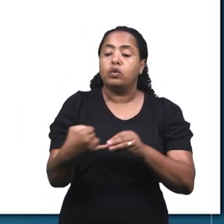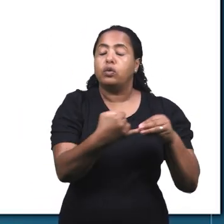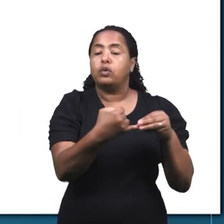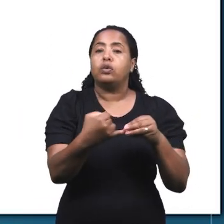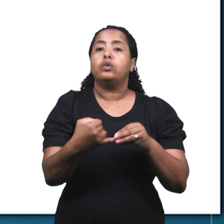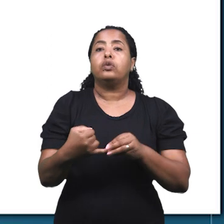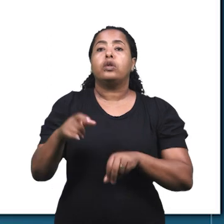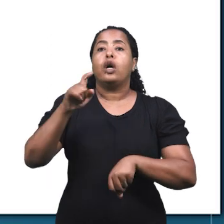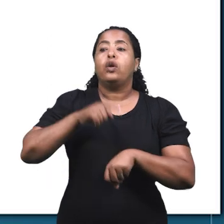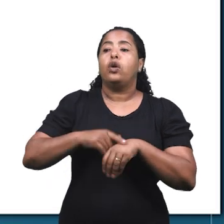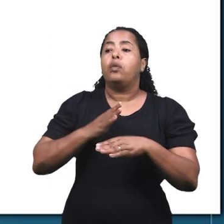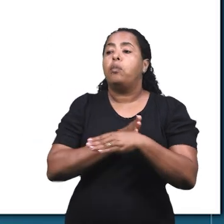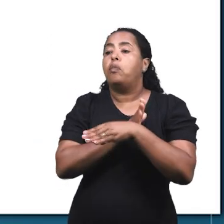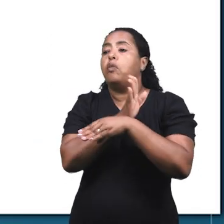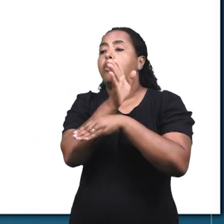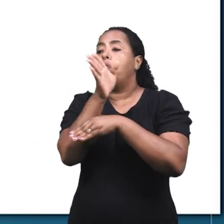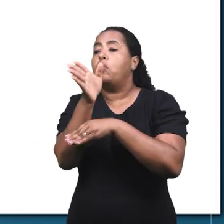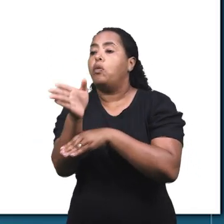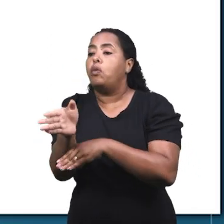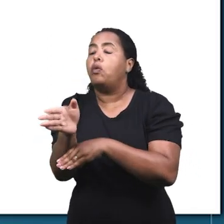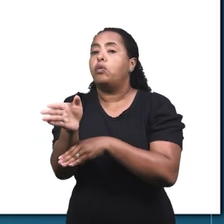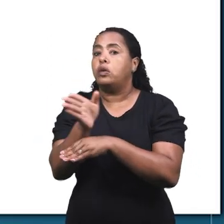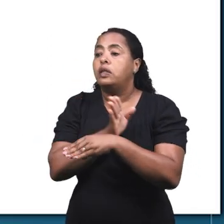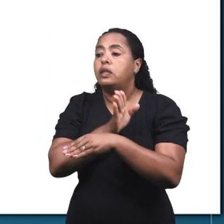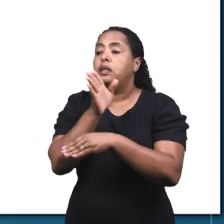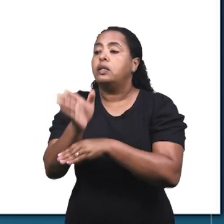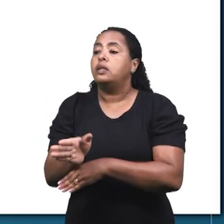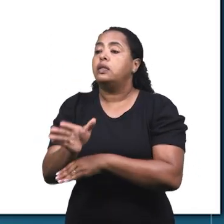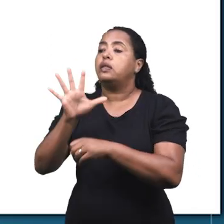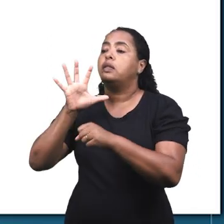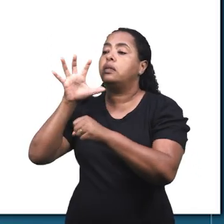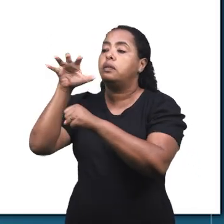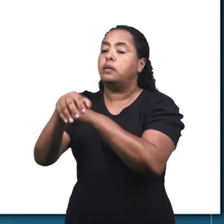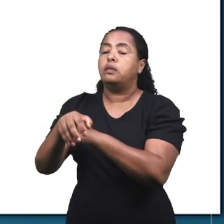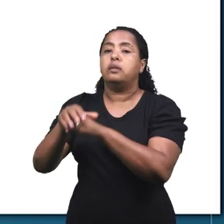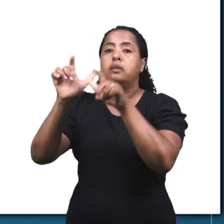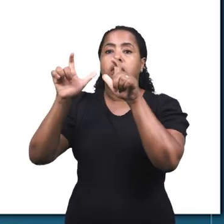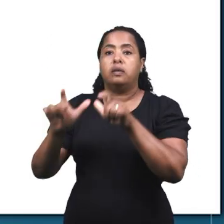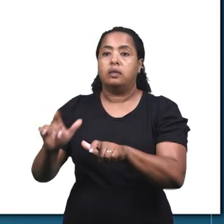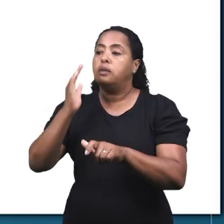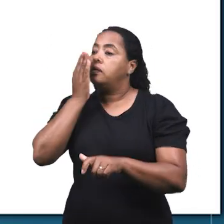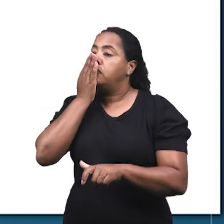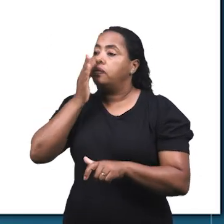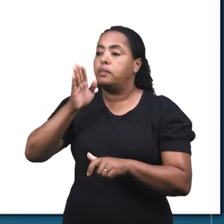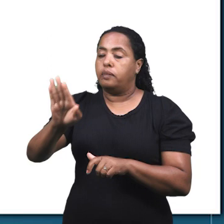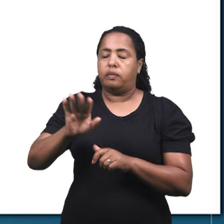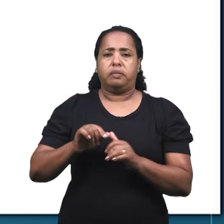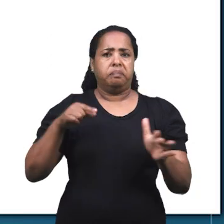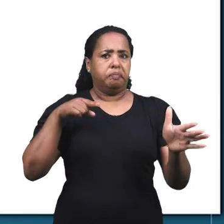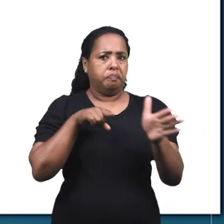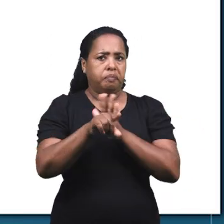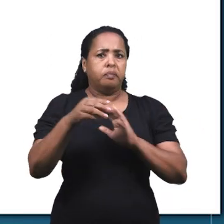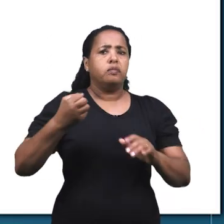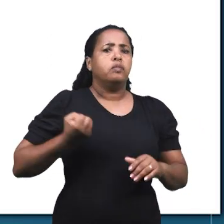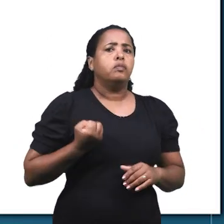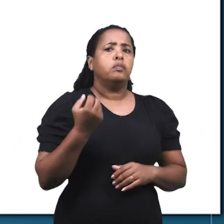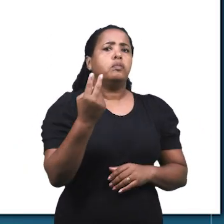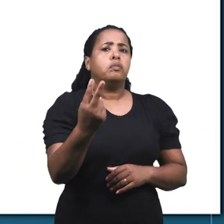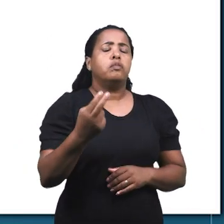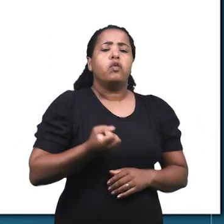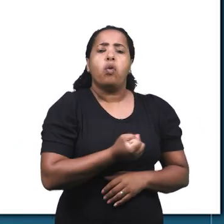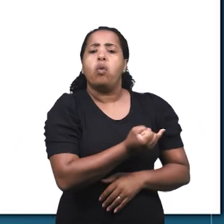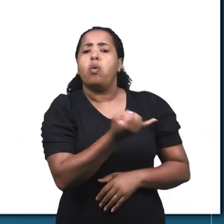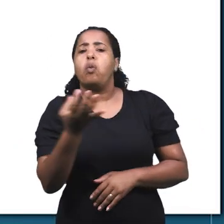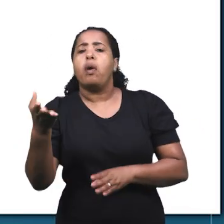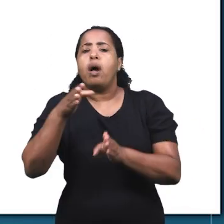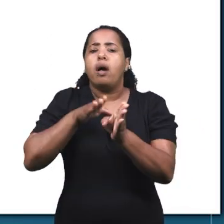Josué quanto à entrada e à posse da terra prometida. A pergunta número 2. Quais